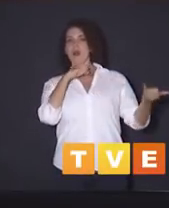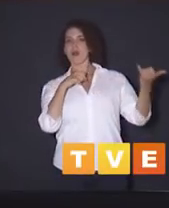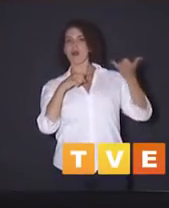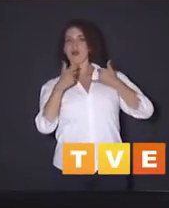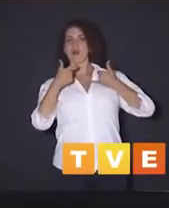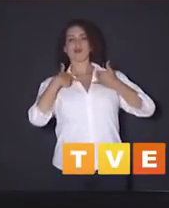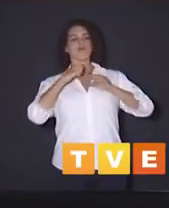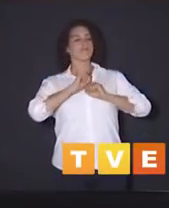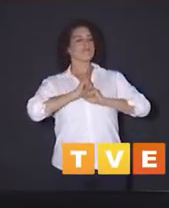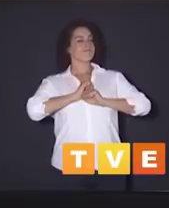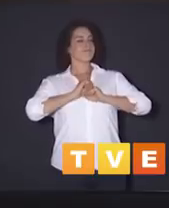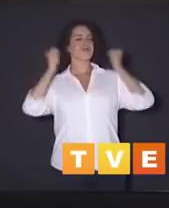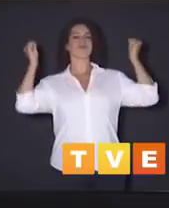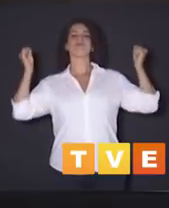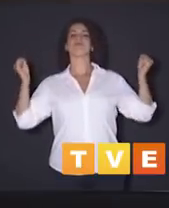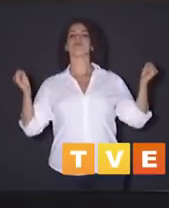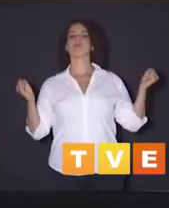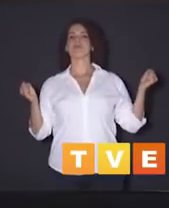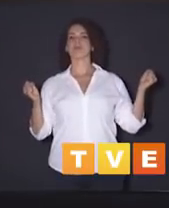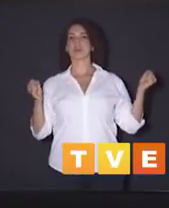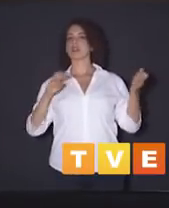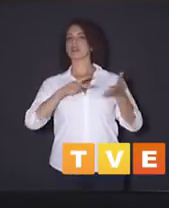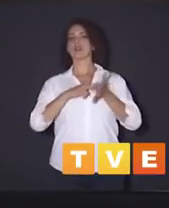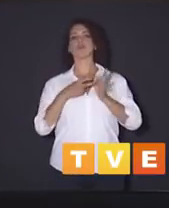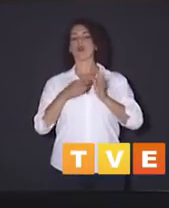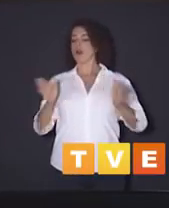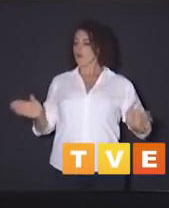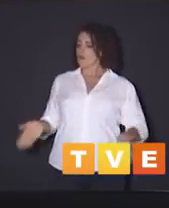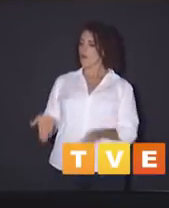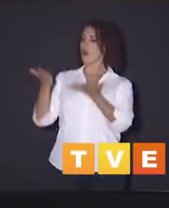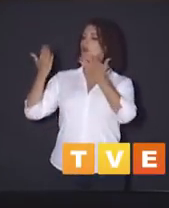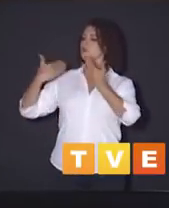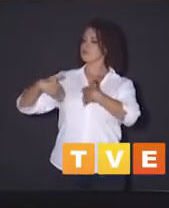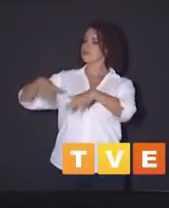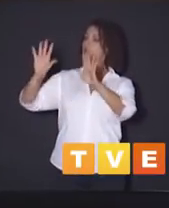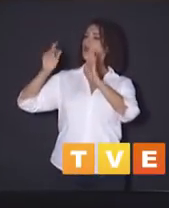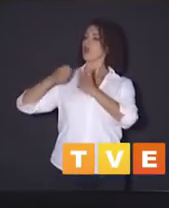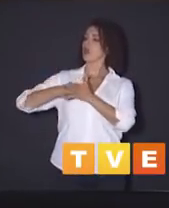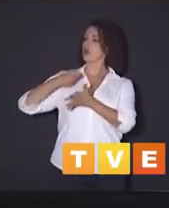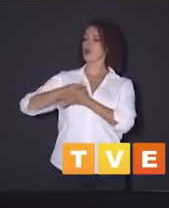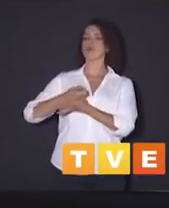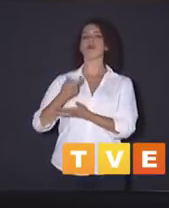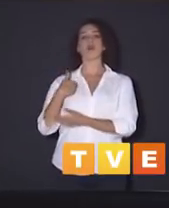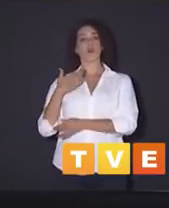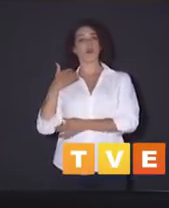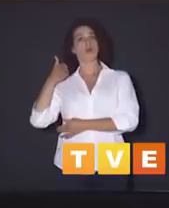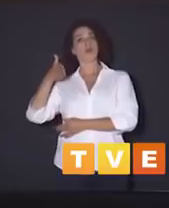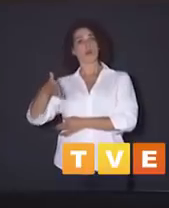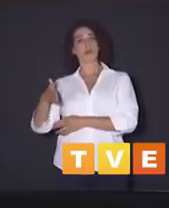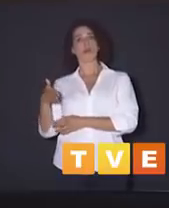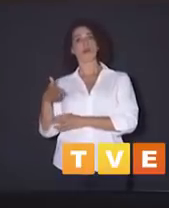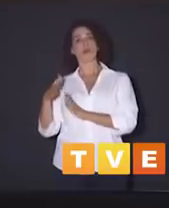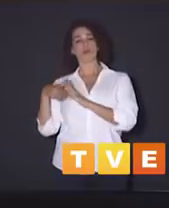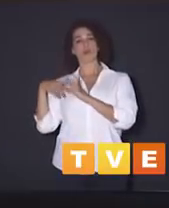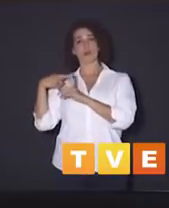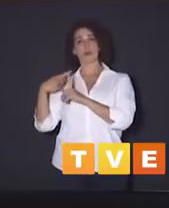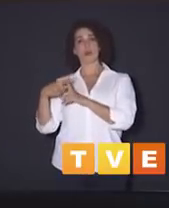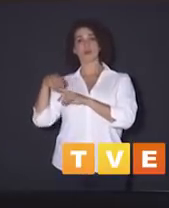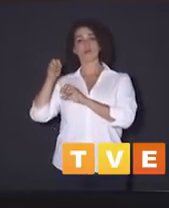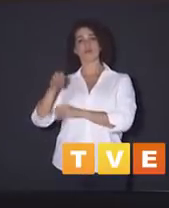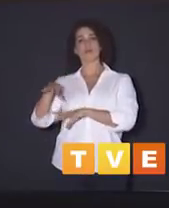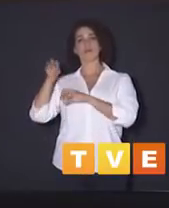que significa vá à luta e eu fui da aula numa porão de uma igreja para presidiários que vinham